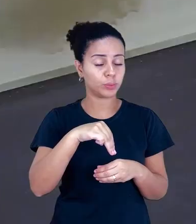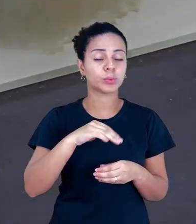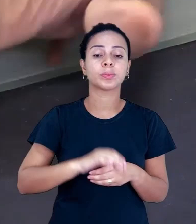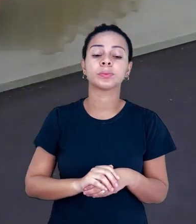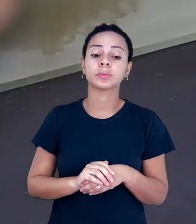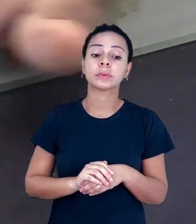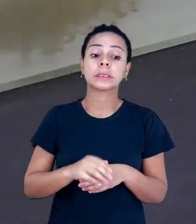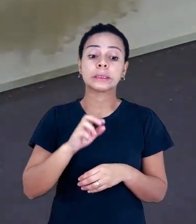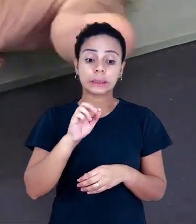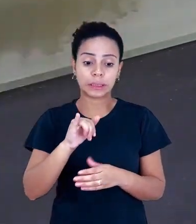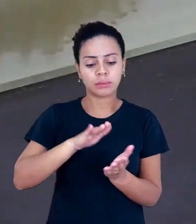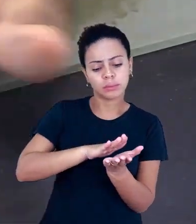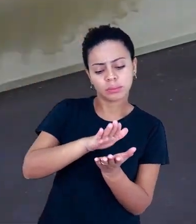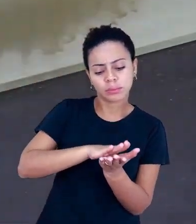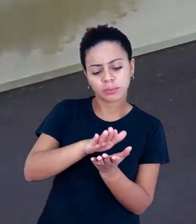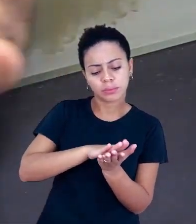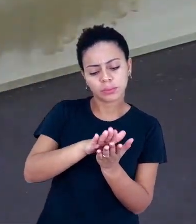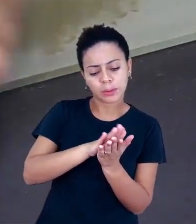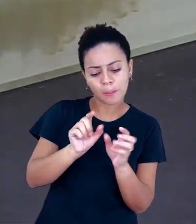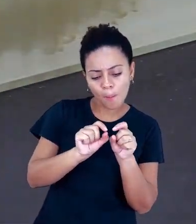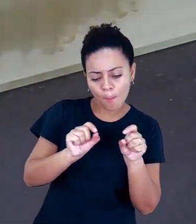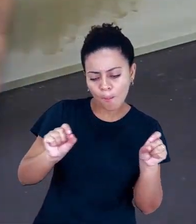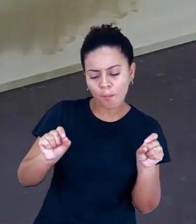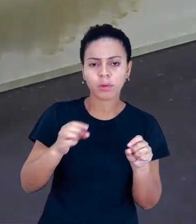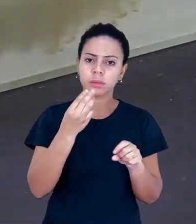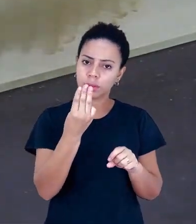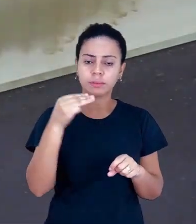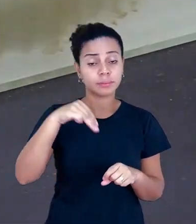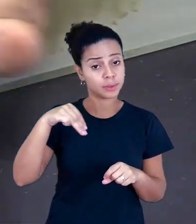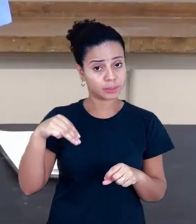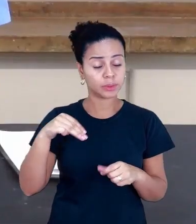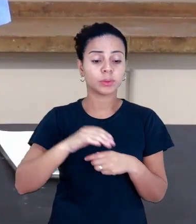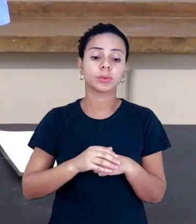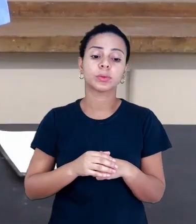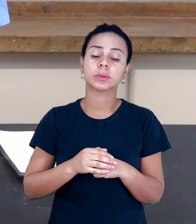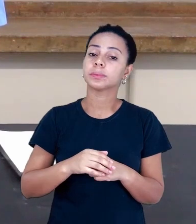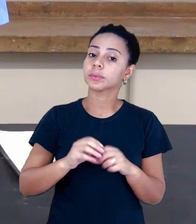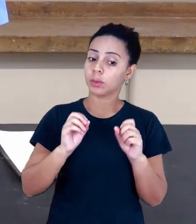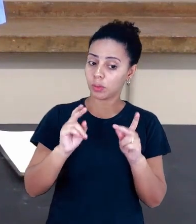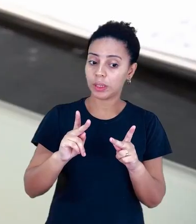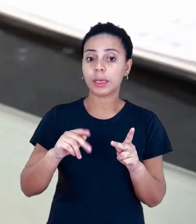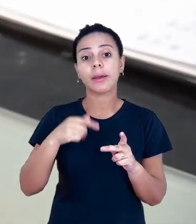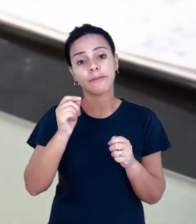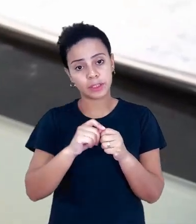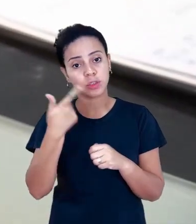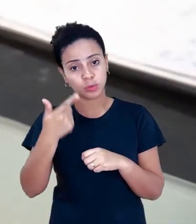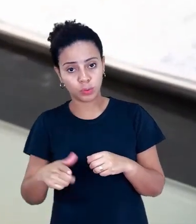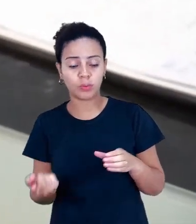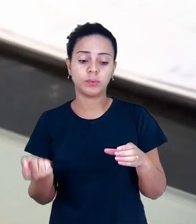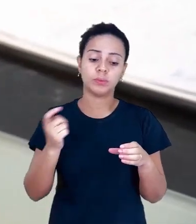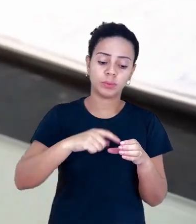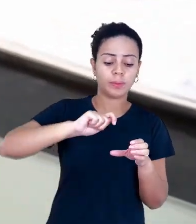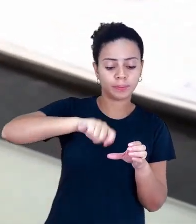minutos. Se a amostra atingir o diâmetro de 3 milímetros sem se fragmentar, amassar o material e repetir os